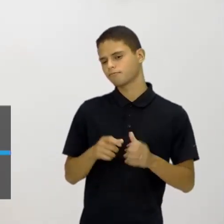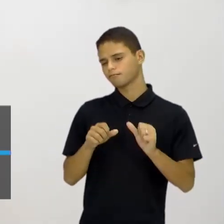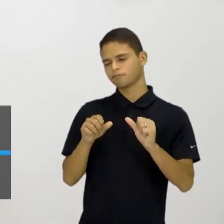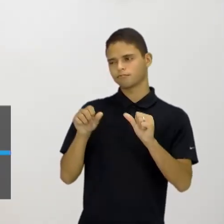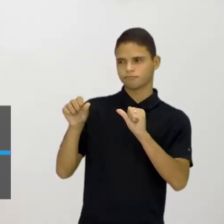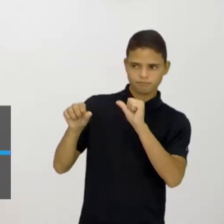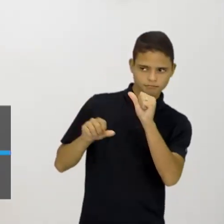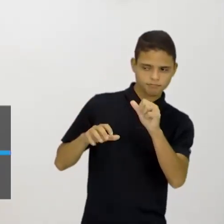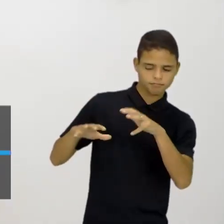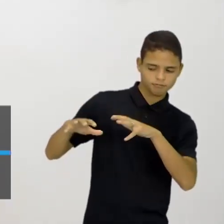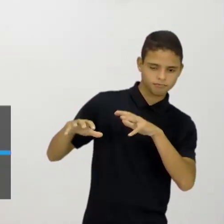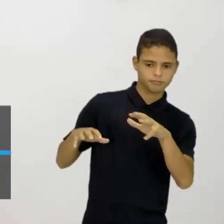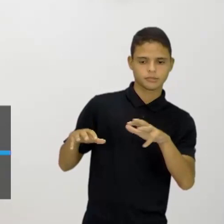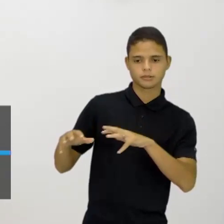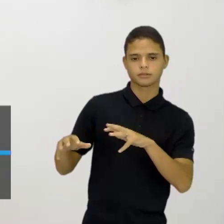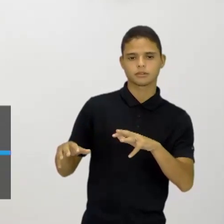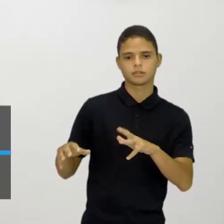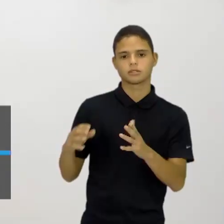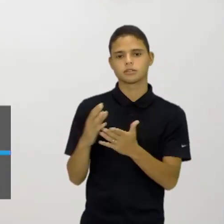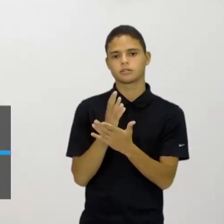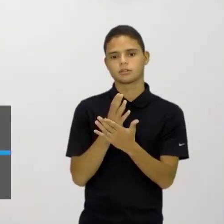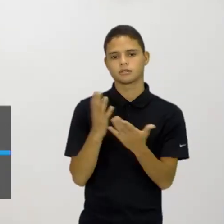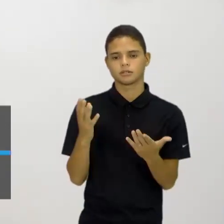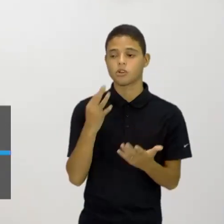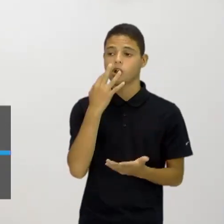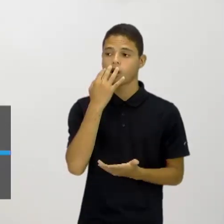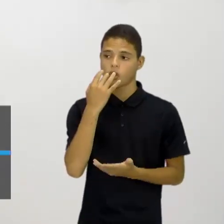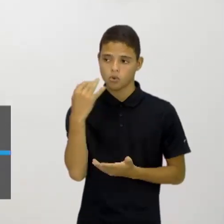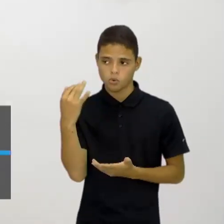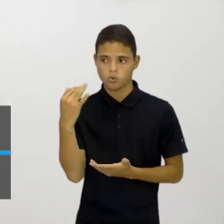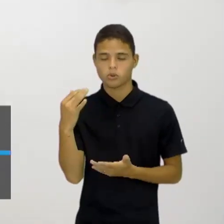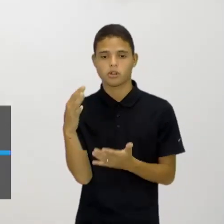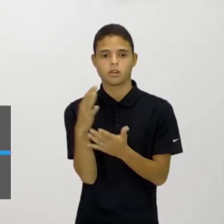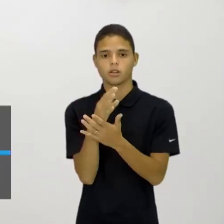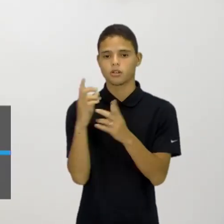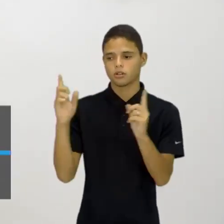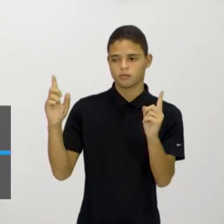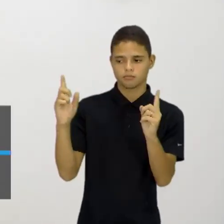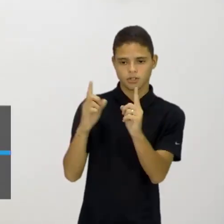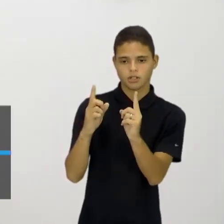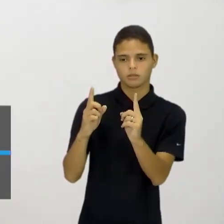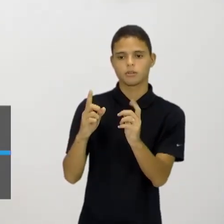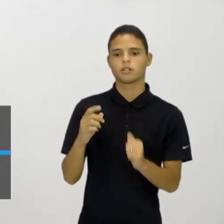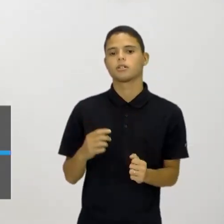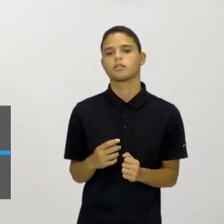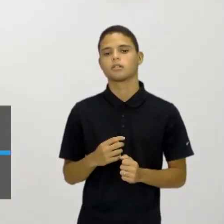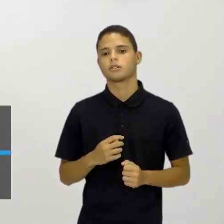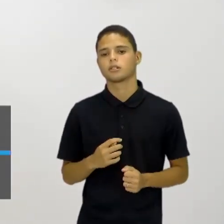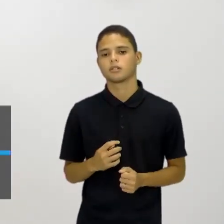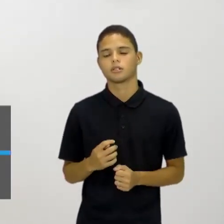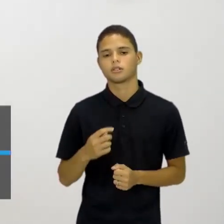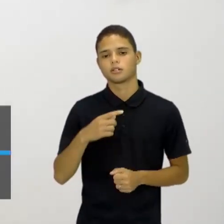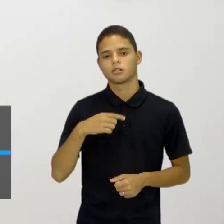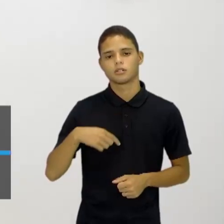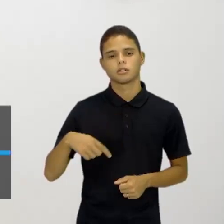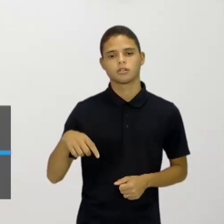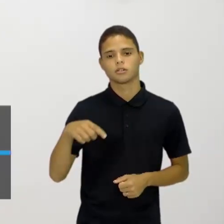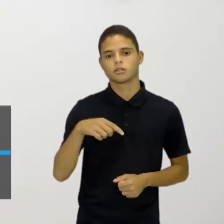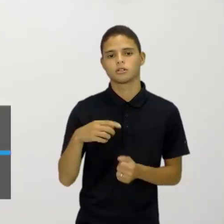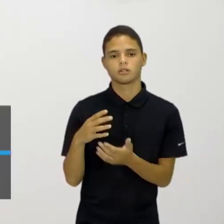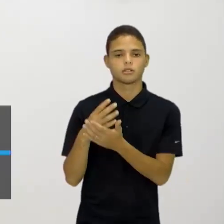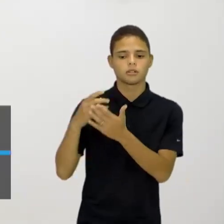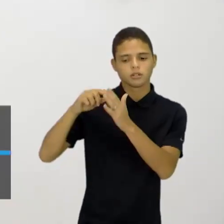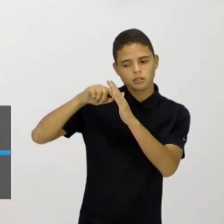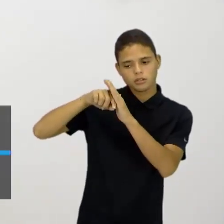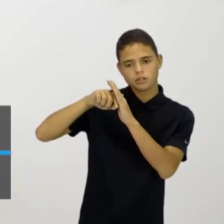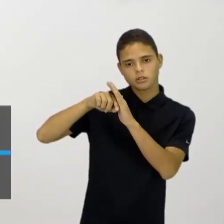da imagem fazendo com que a Lua as uma cores e tamanhos e E essas distorções nos levam até alguns